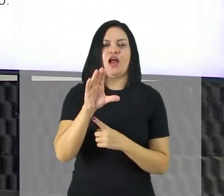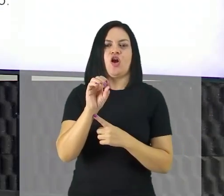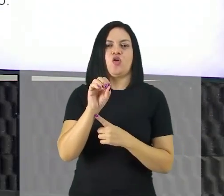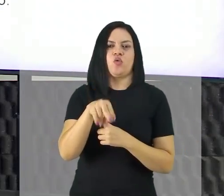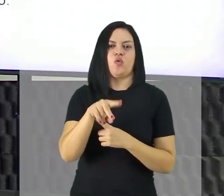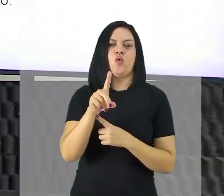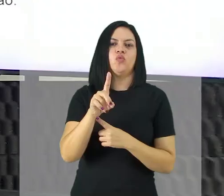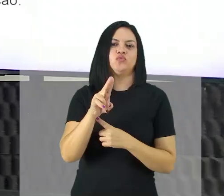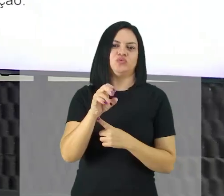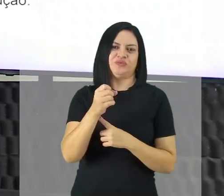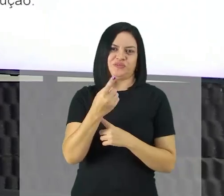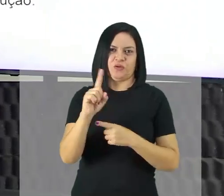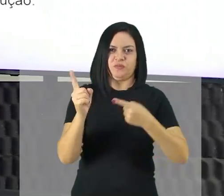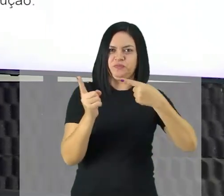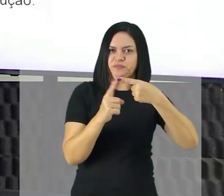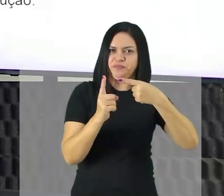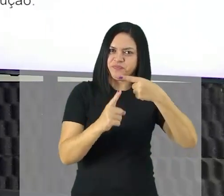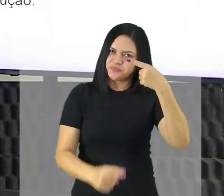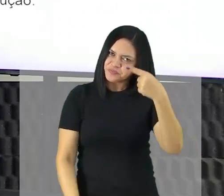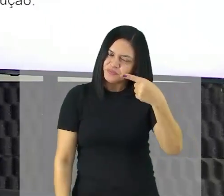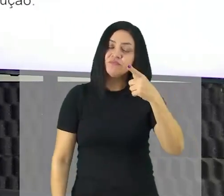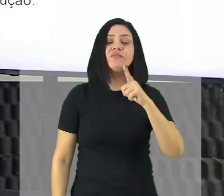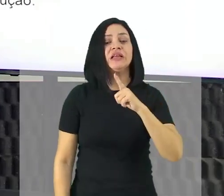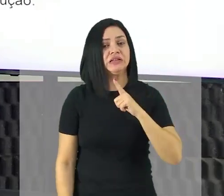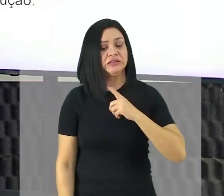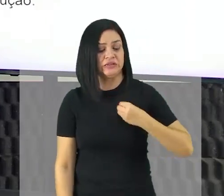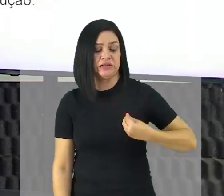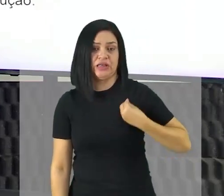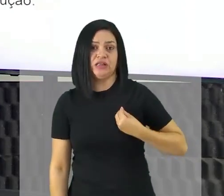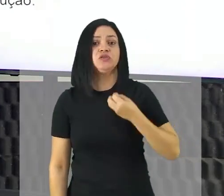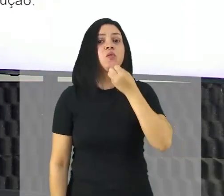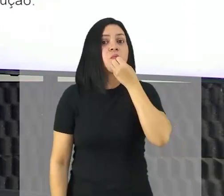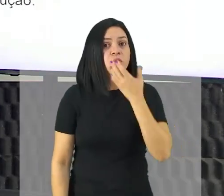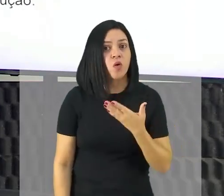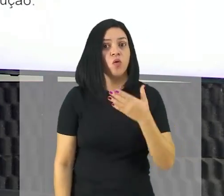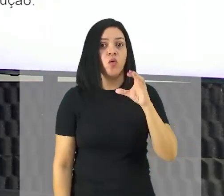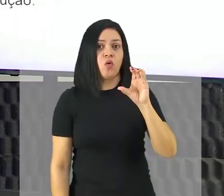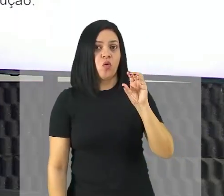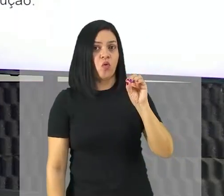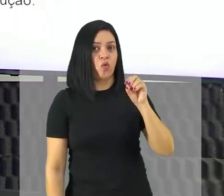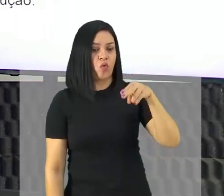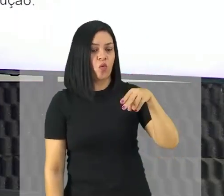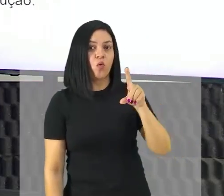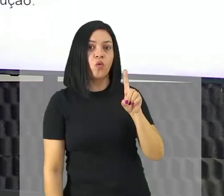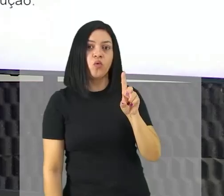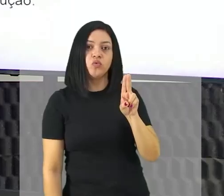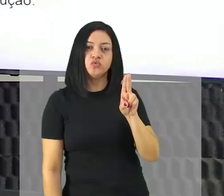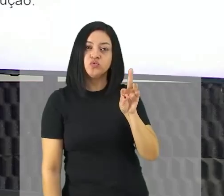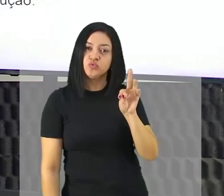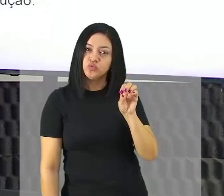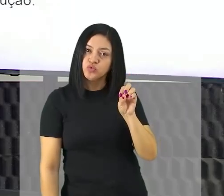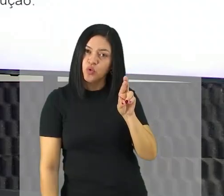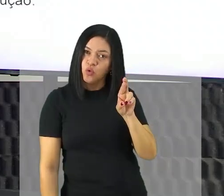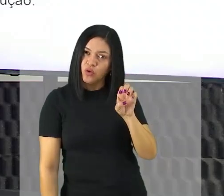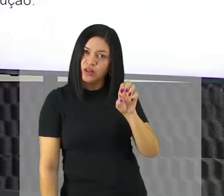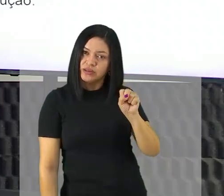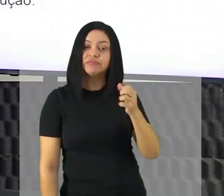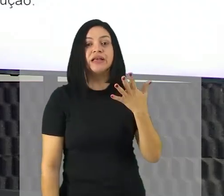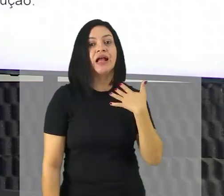condução. Tá? Existem os bons condutores de calor, os metais, por